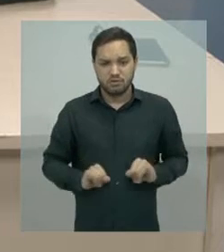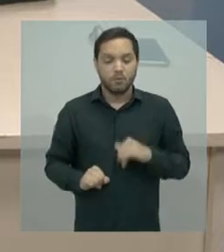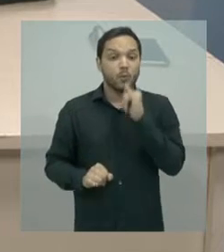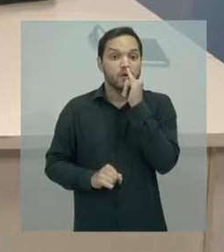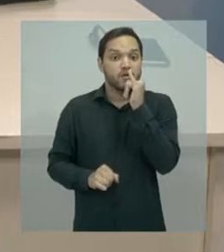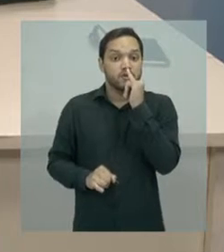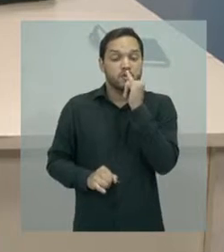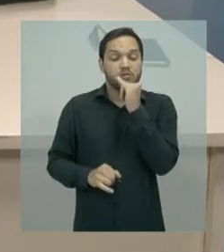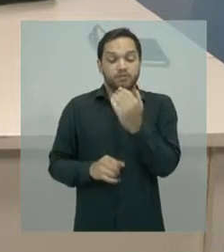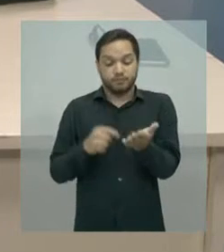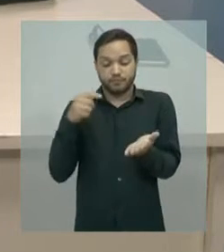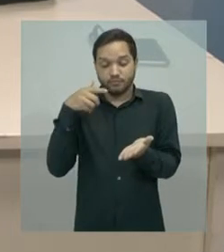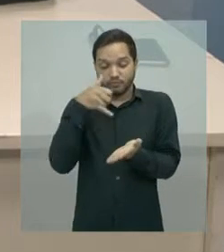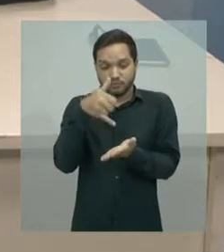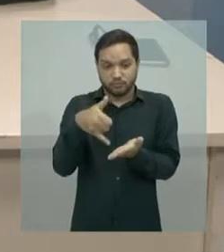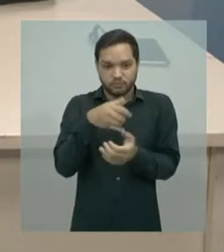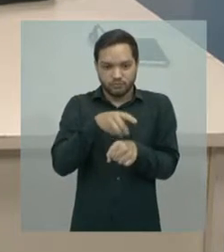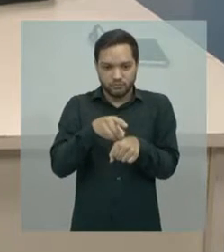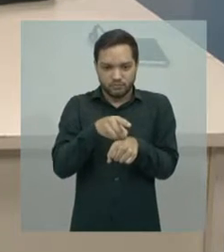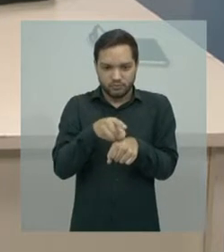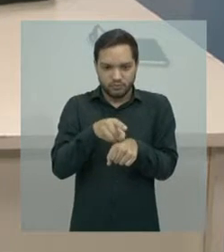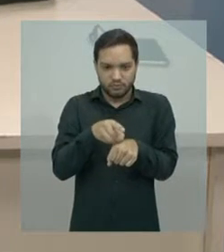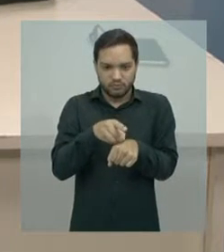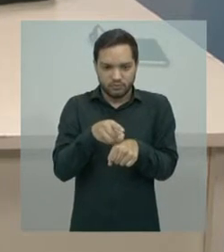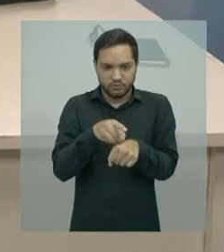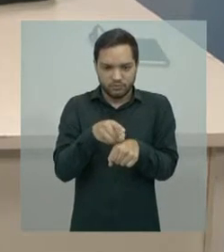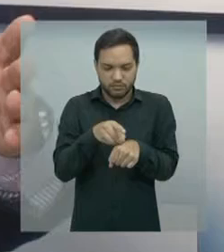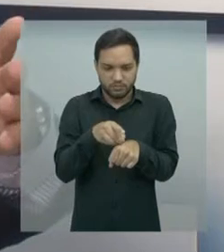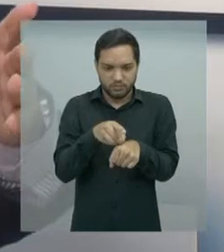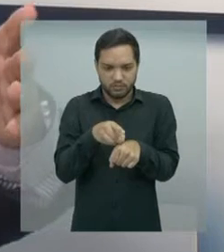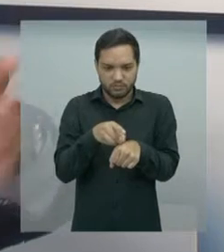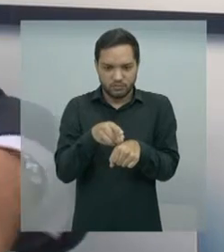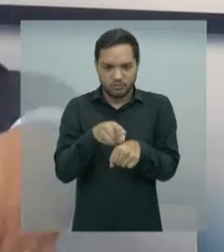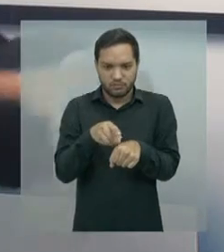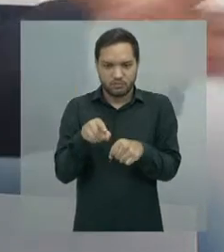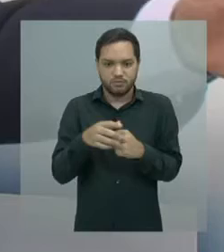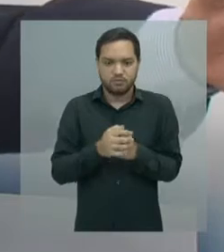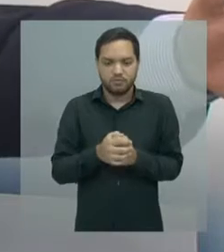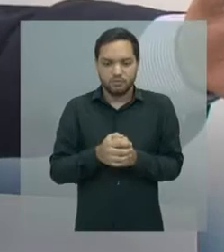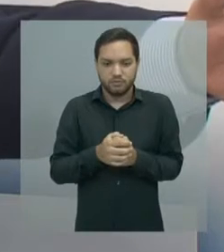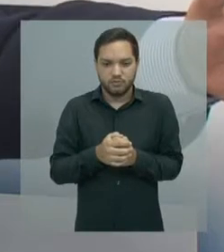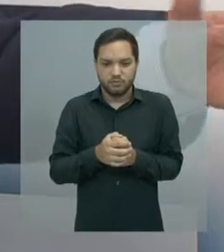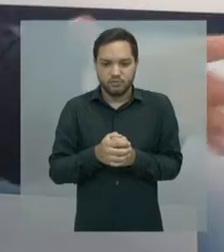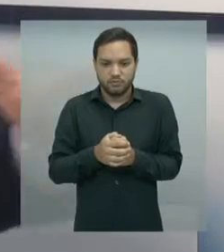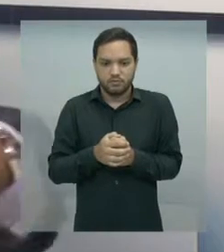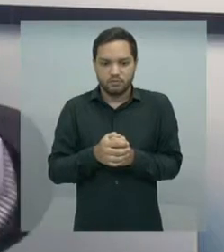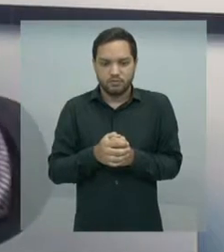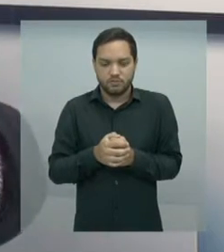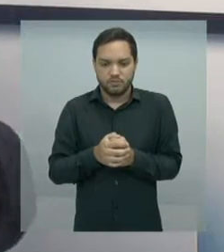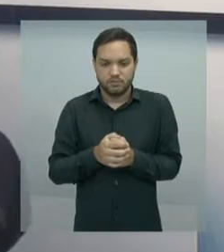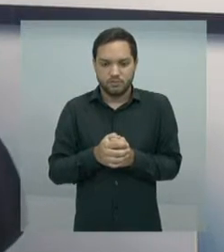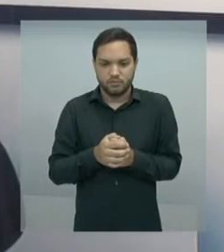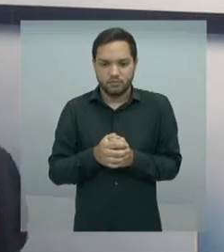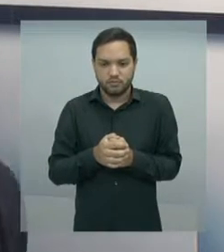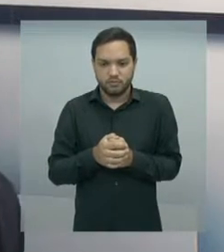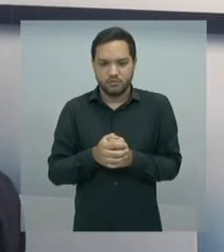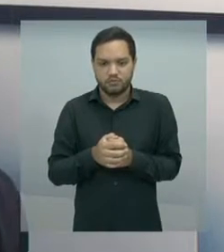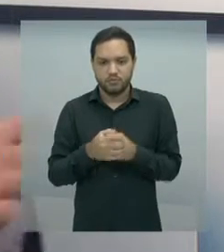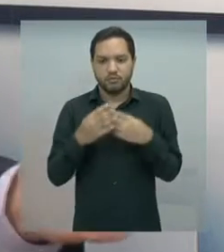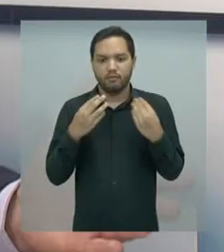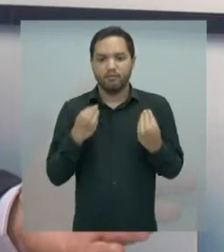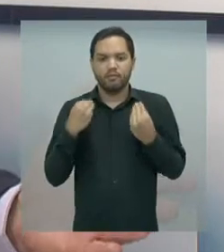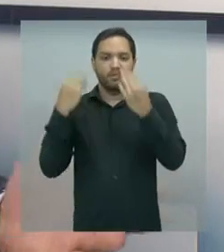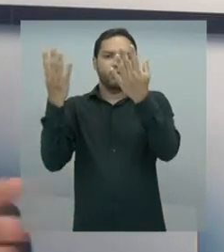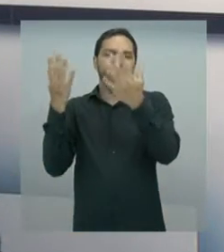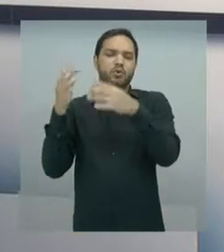essa, por a gente estar no governo ultraliberal, a gente tem que ter esse regime aí e entrega tudo a